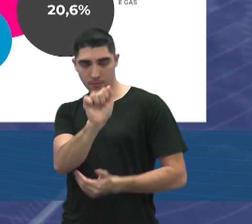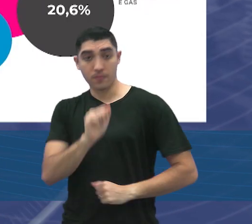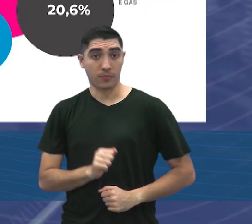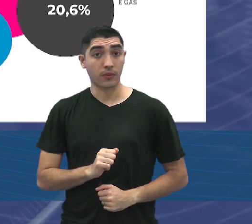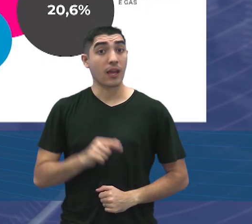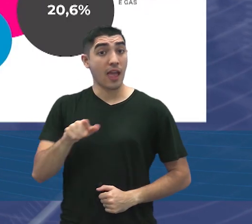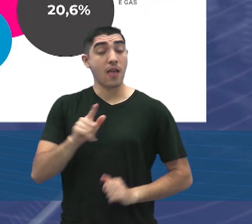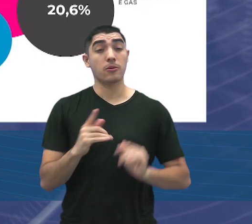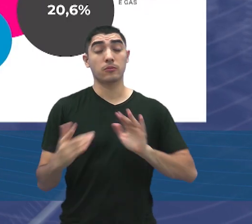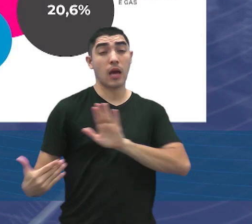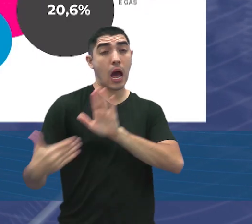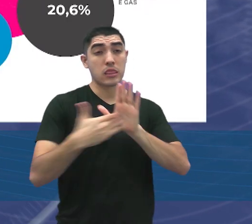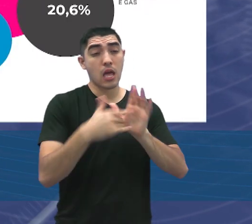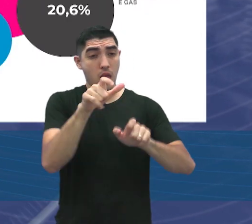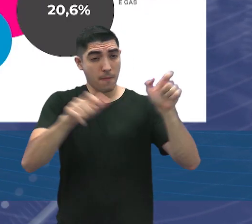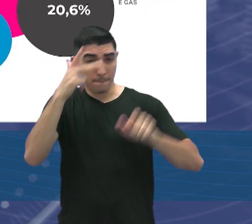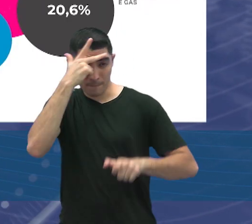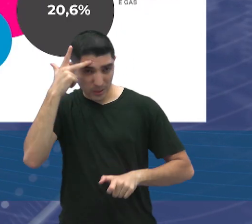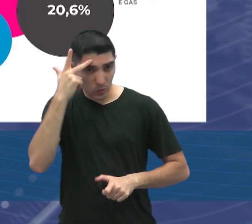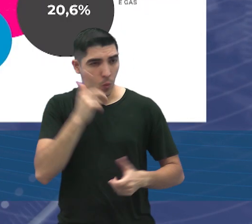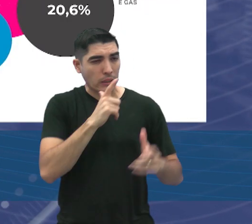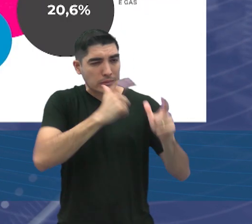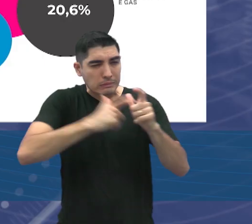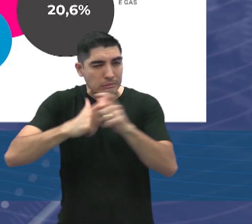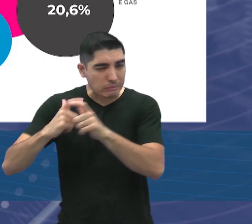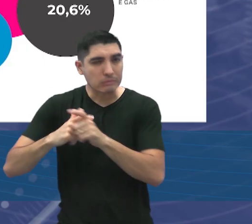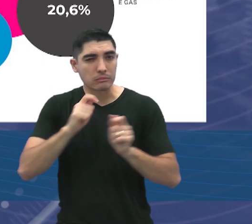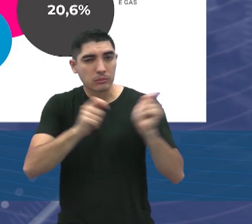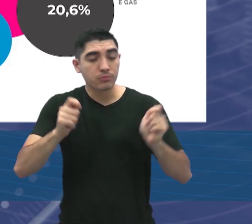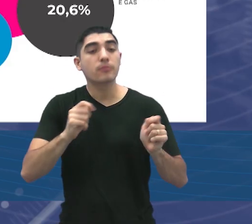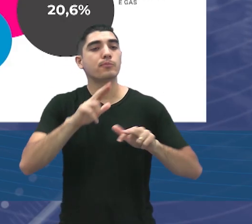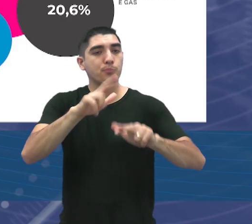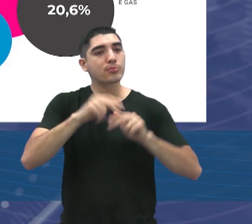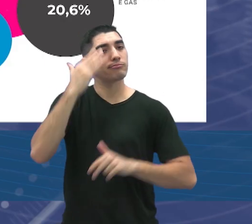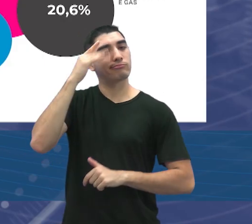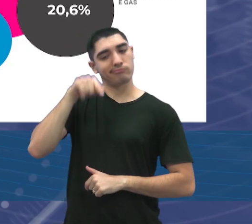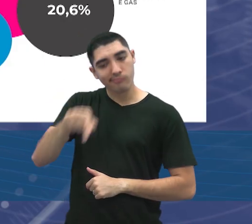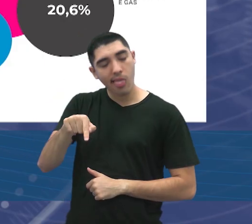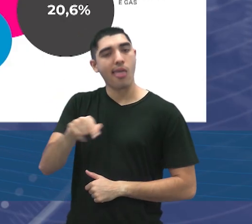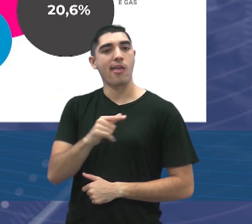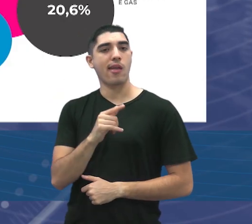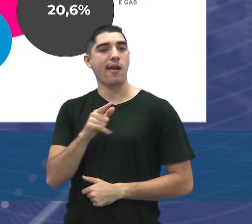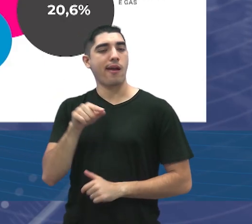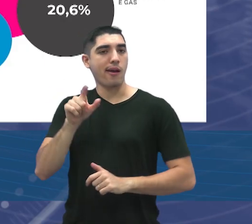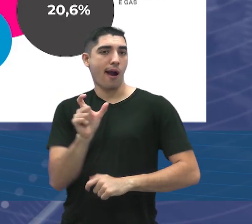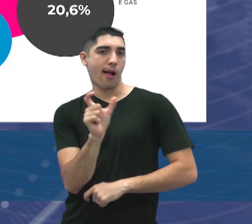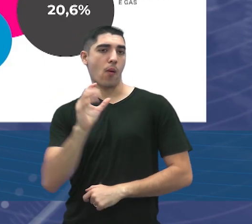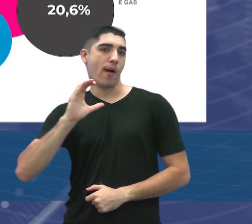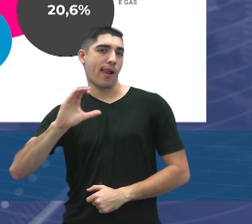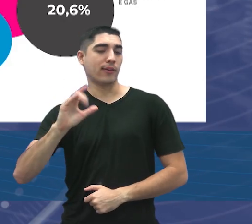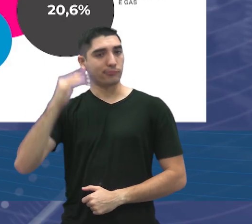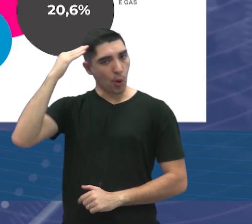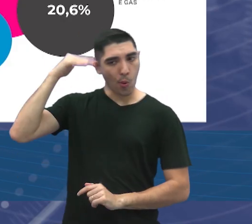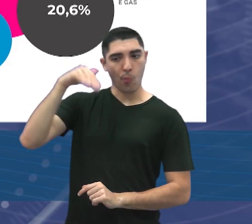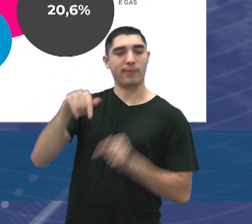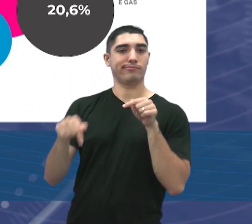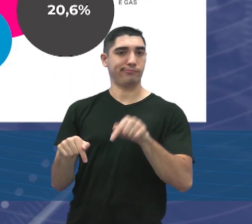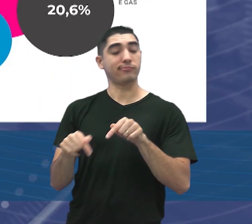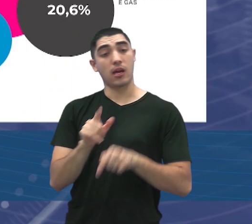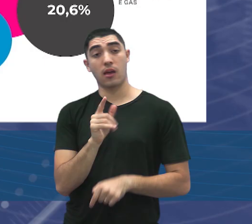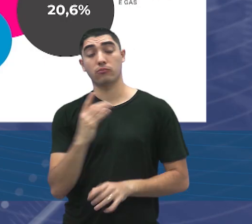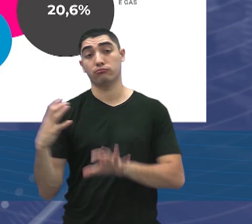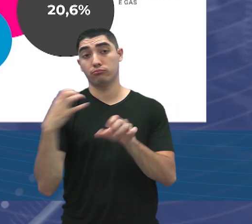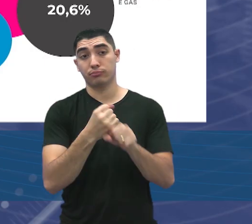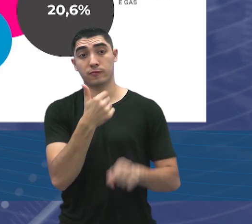27,3% das dívidas registradas no período. Os juros mais altos e o uso descontrolado